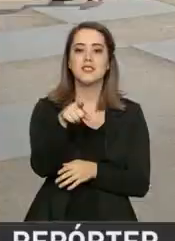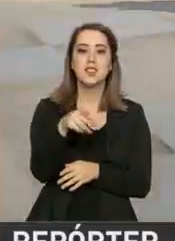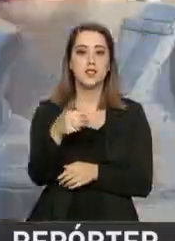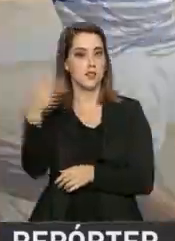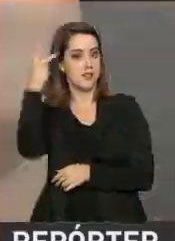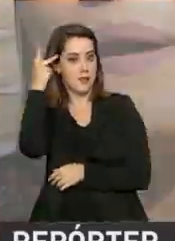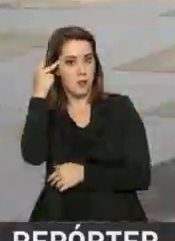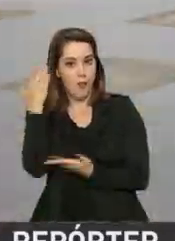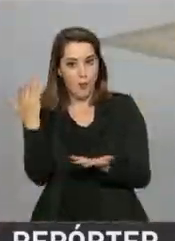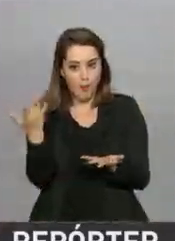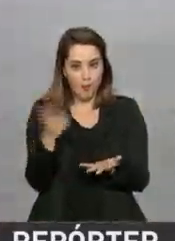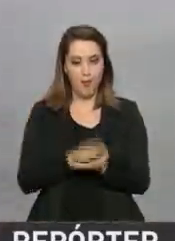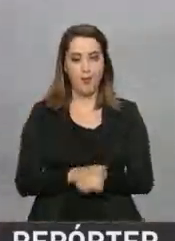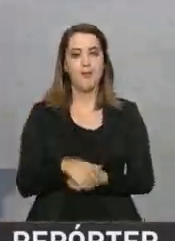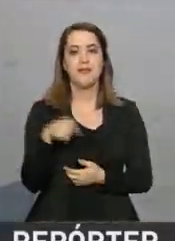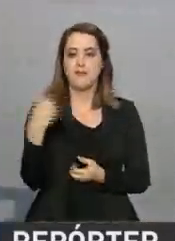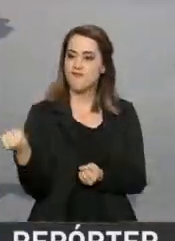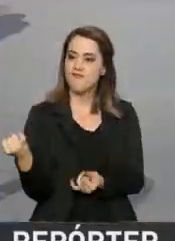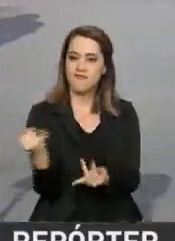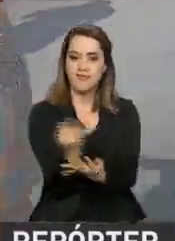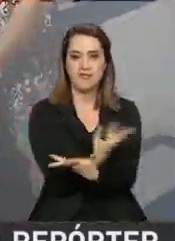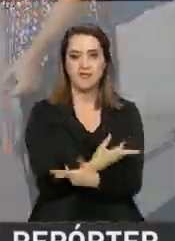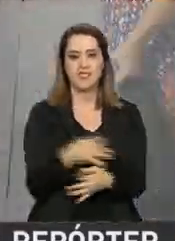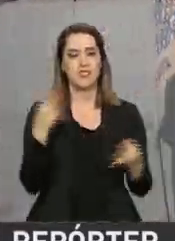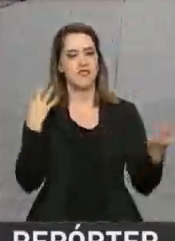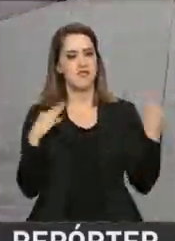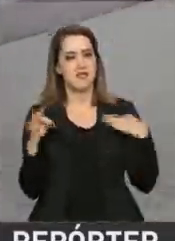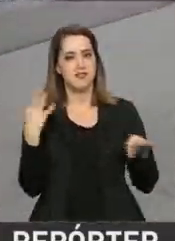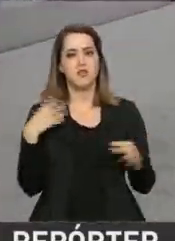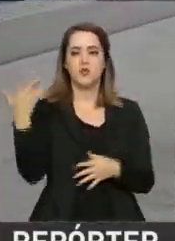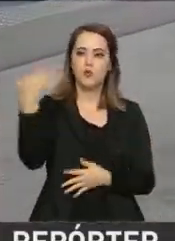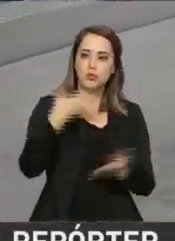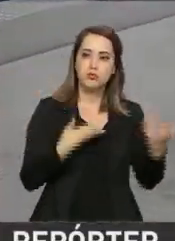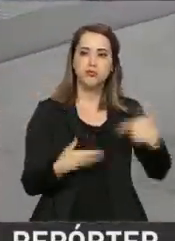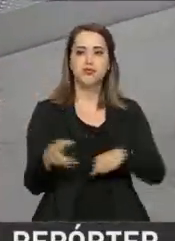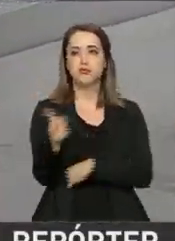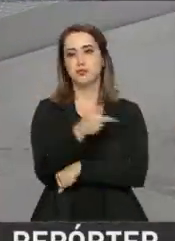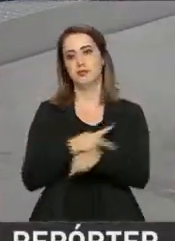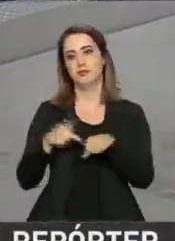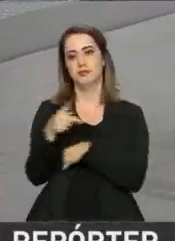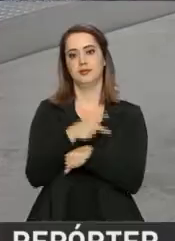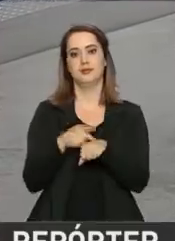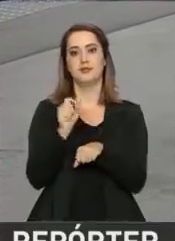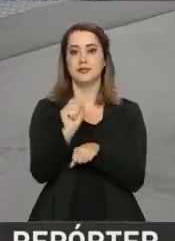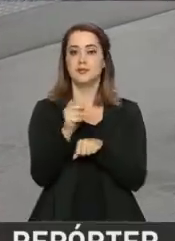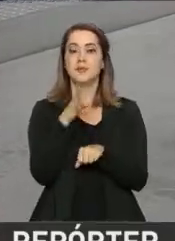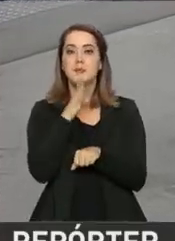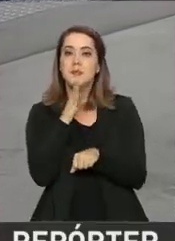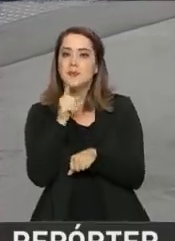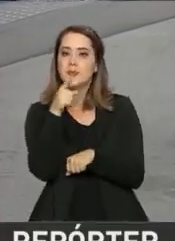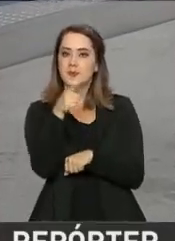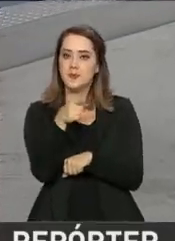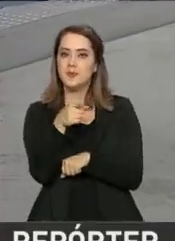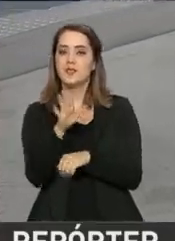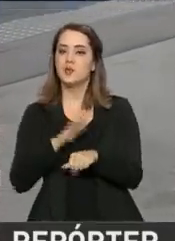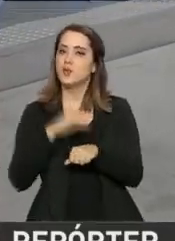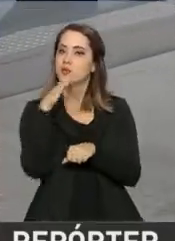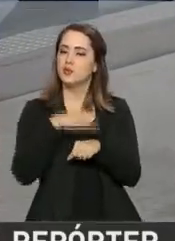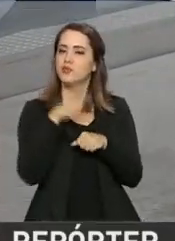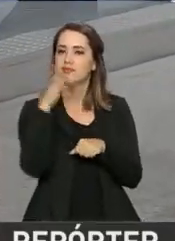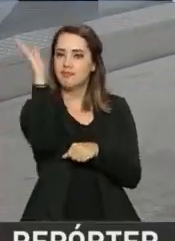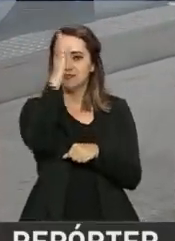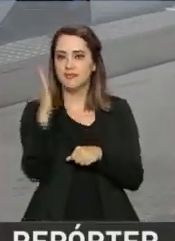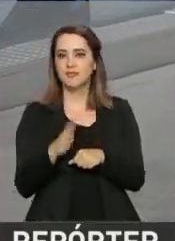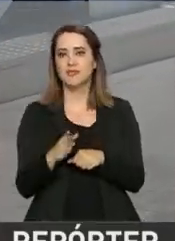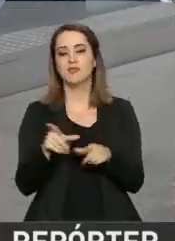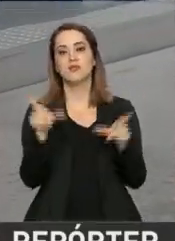São Paulo e também tem várias pessoas de outros países que já estão aqui pelo Rio de Janeiro e para que elas conheçam um pouco mais sobre o Brasil